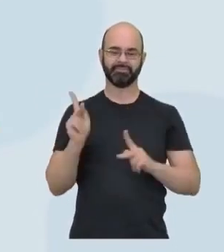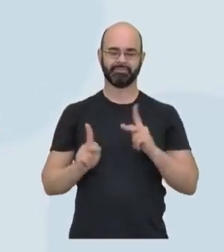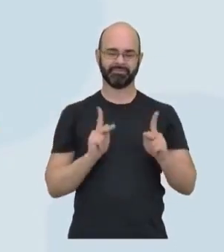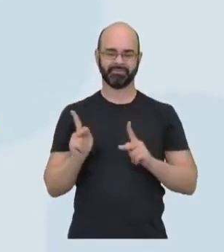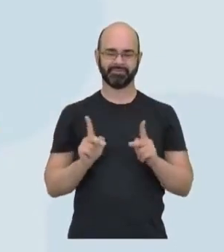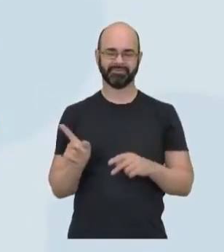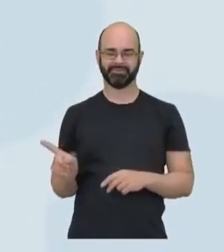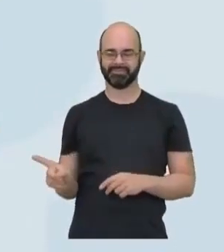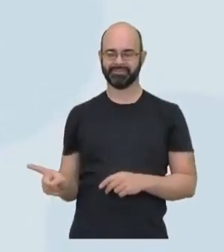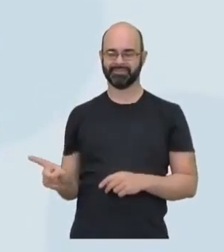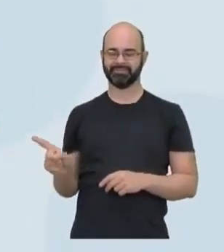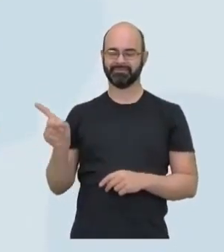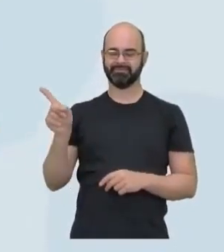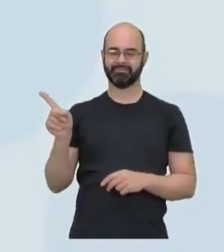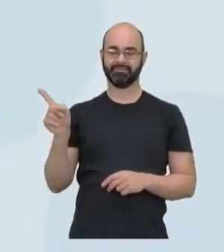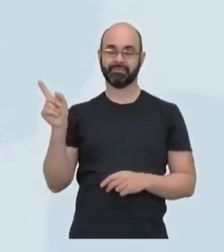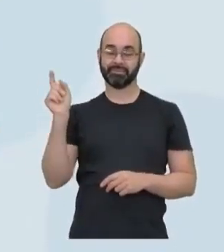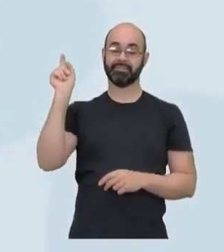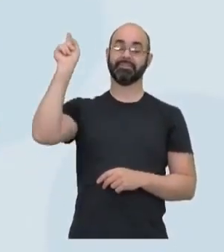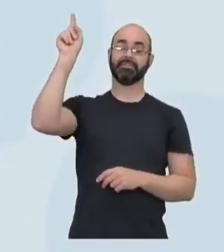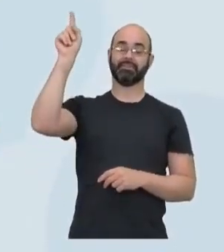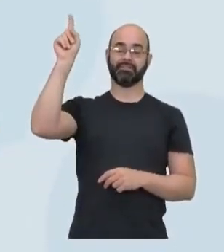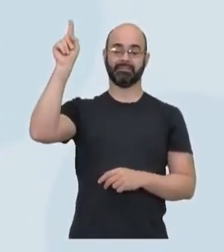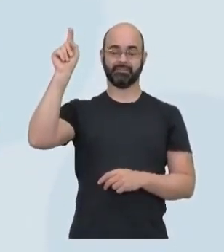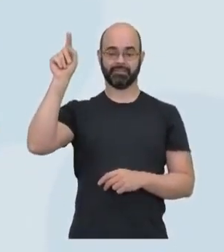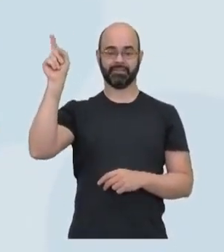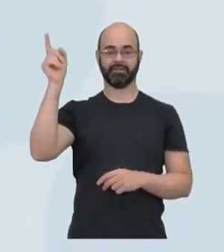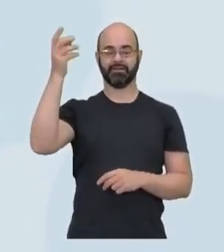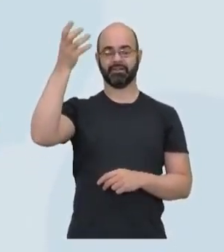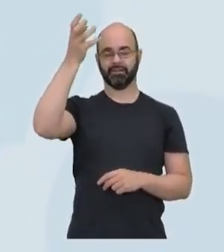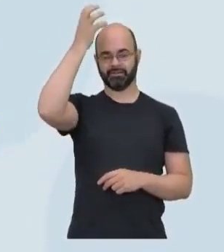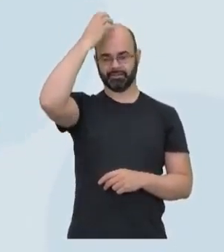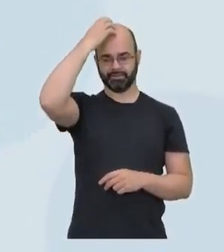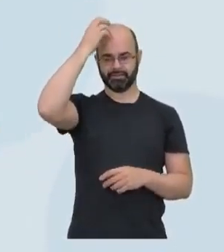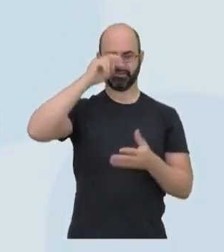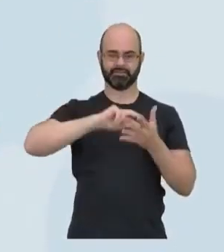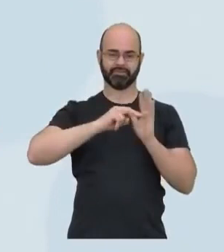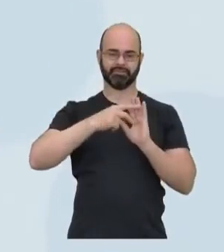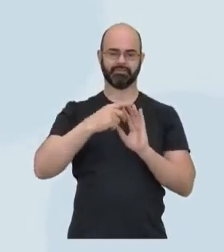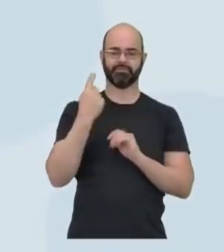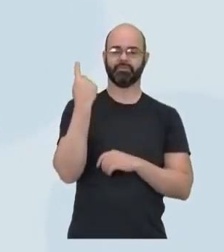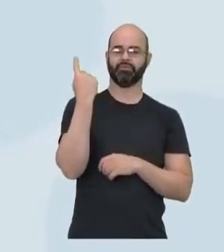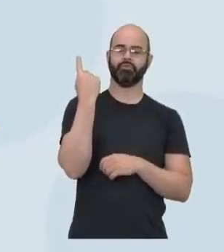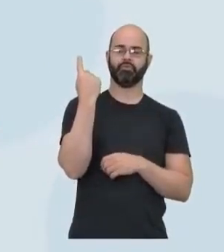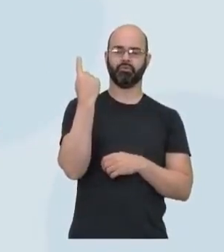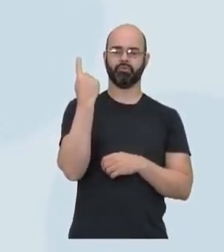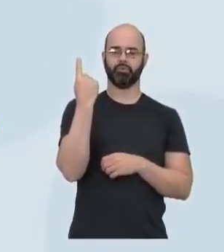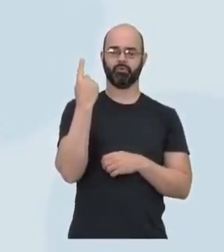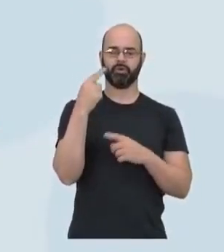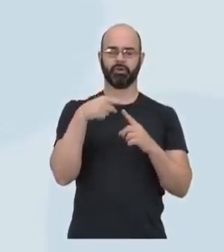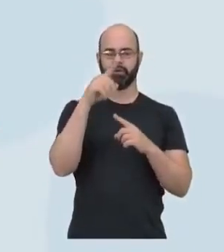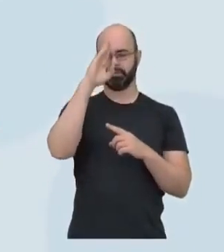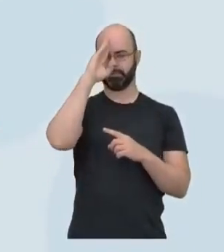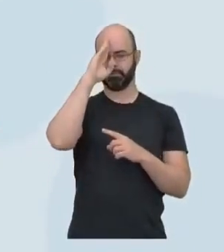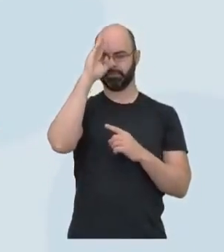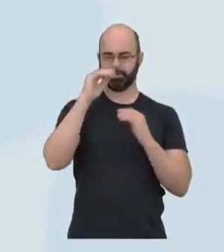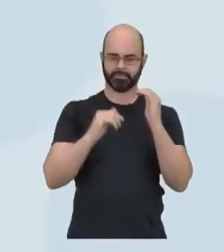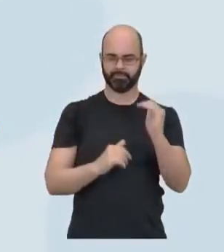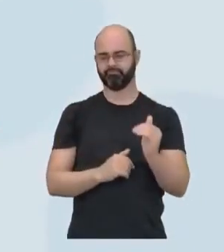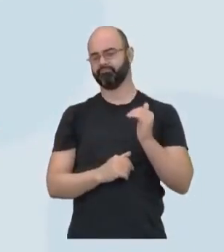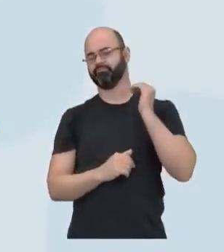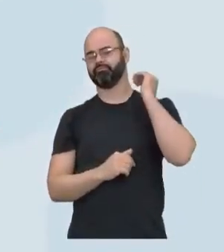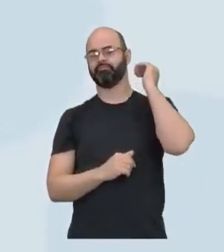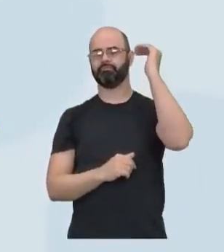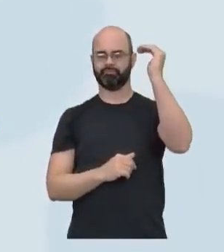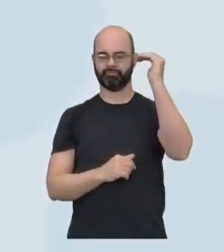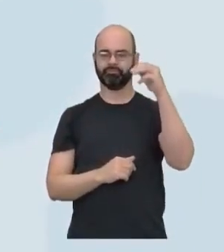e o monarca? Em uma monarquia, o monarca ele é o soberano. Ele está acima de todos